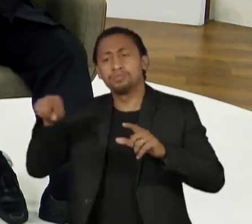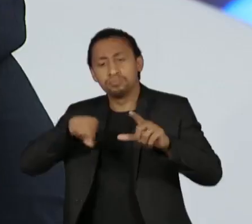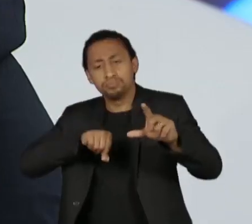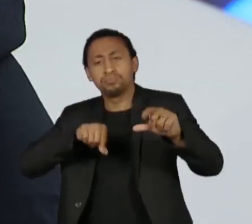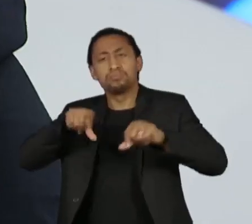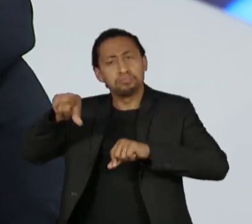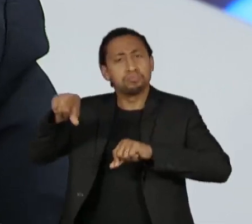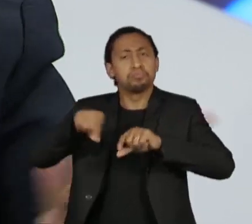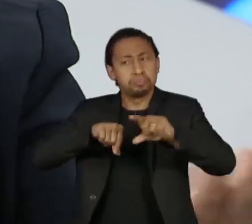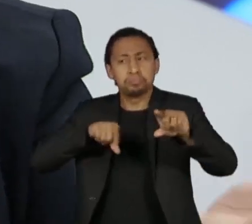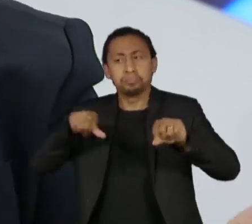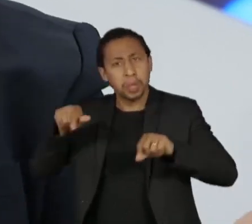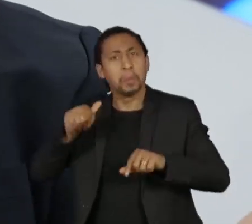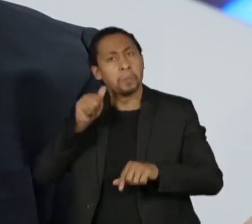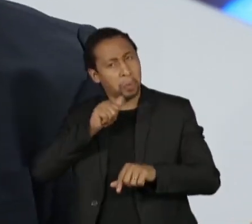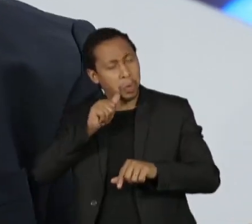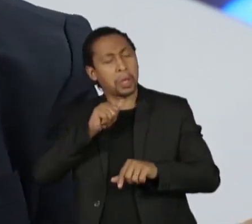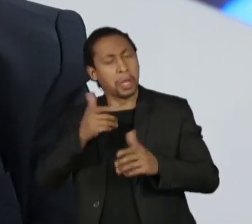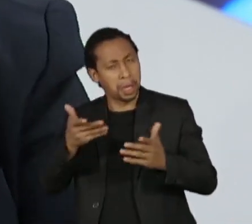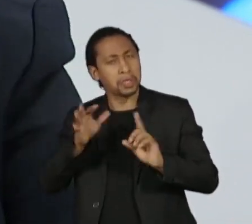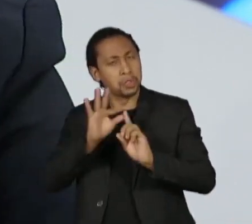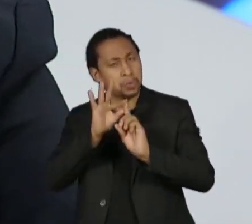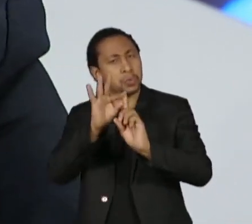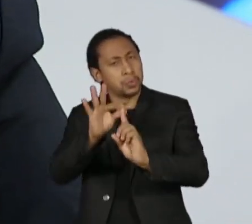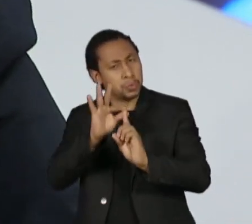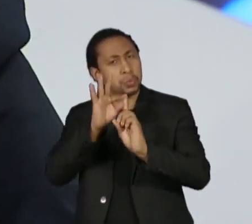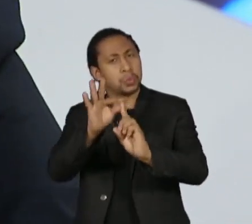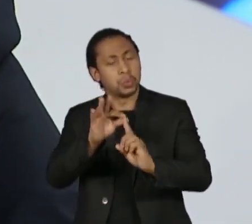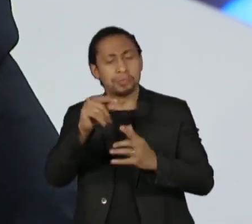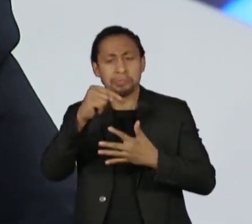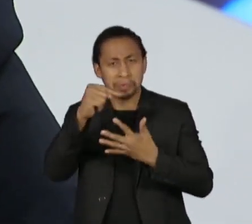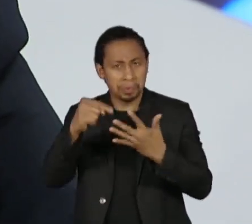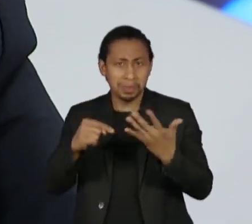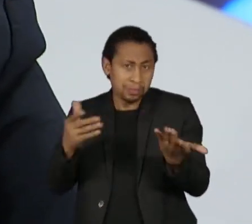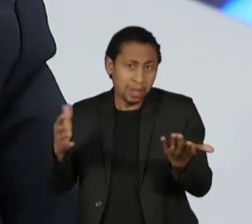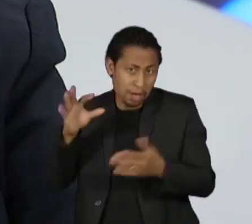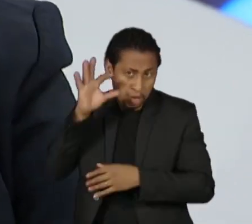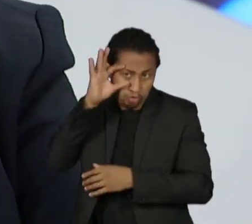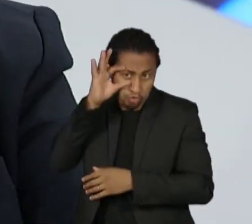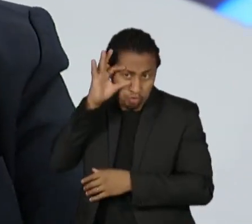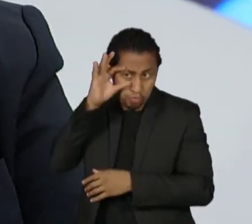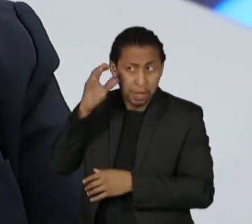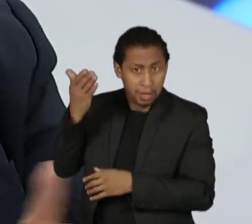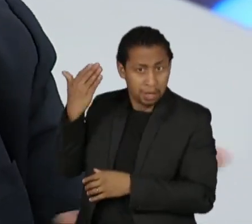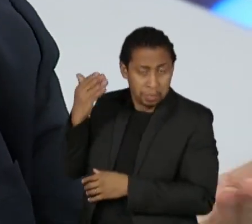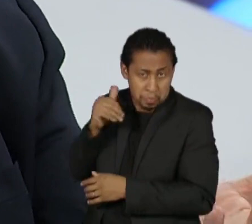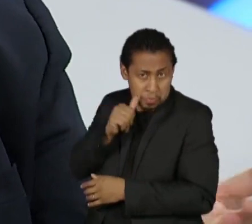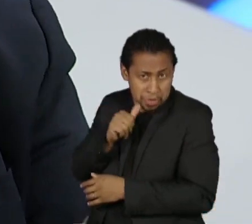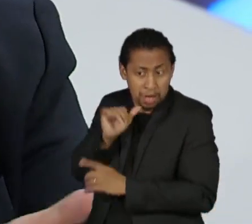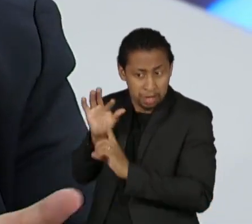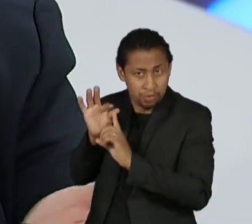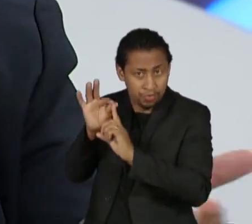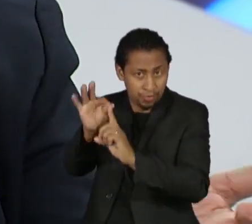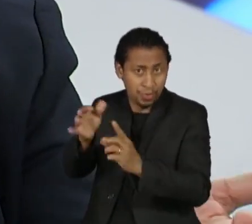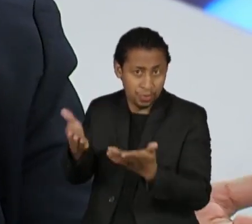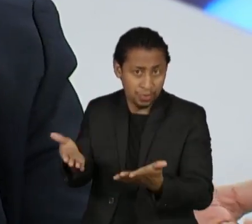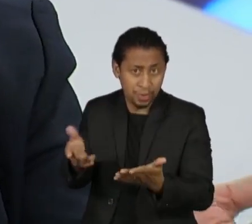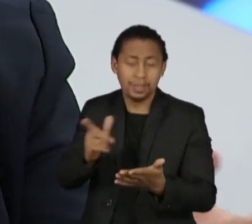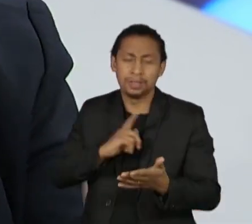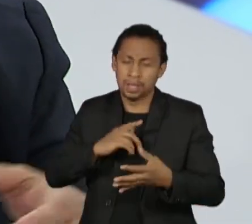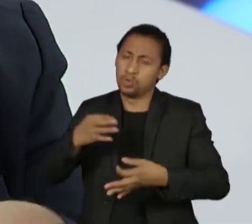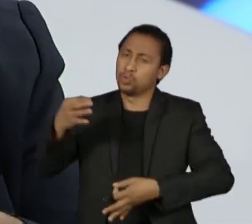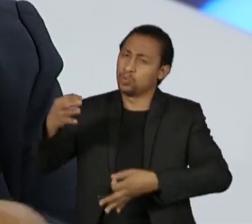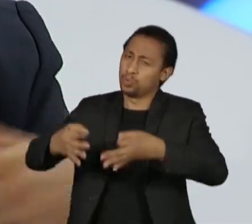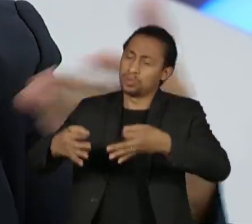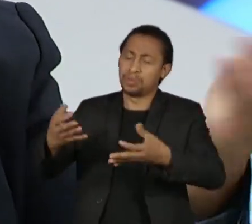esse tema ele próprio indicou várias mulheres apresenta Dilma também E é claro que nós temos juristas magníficas do